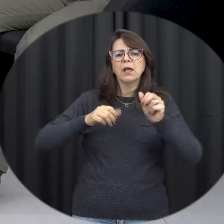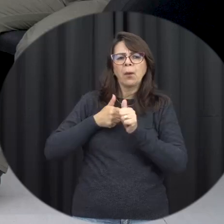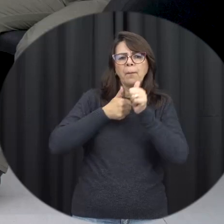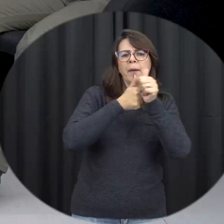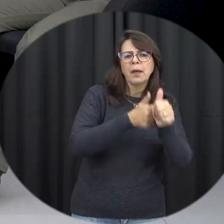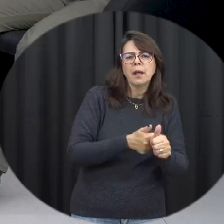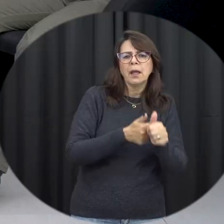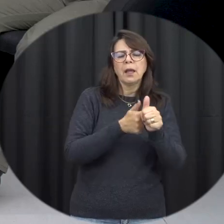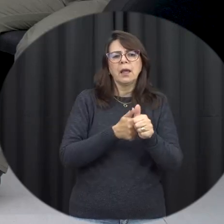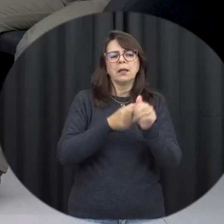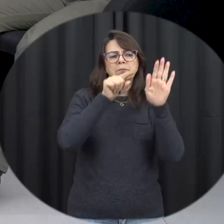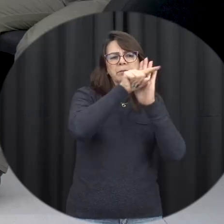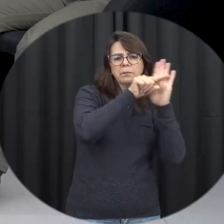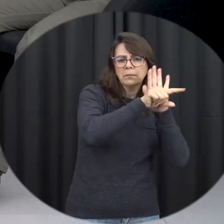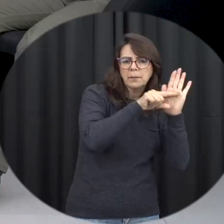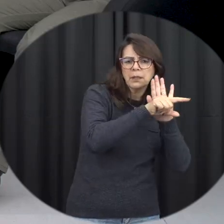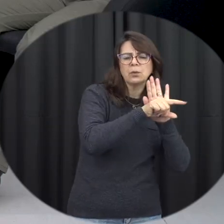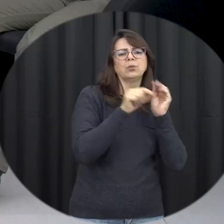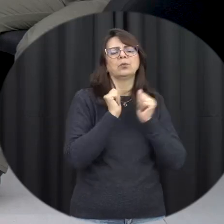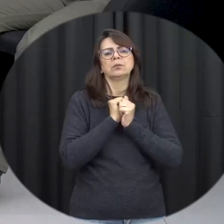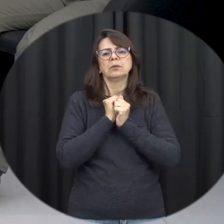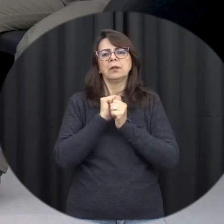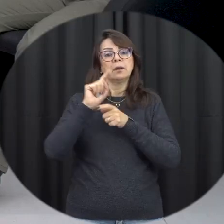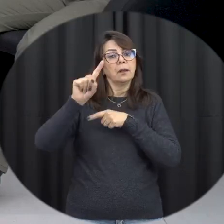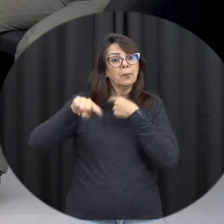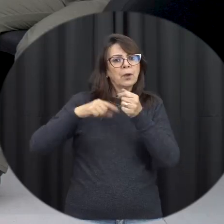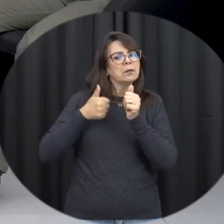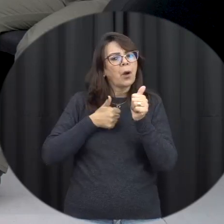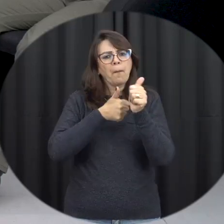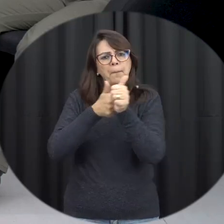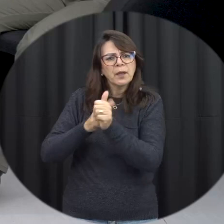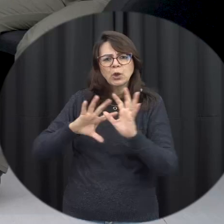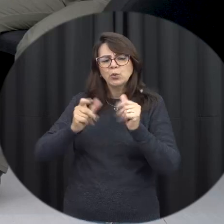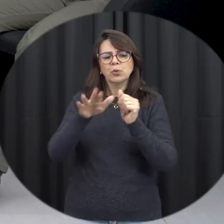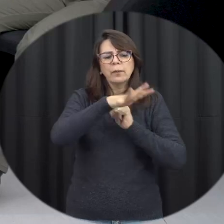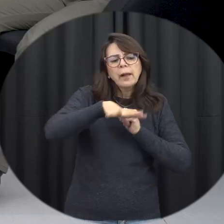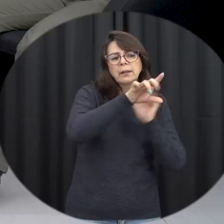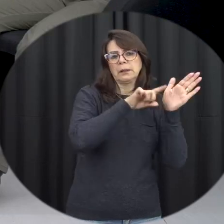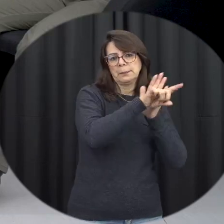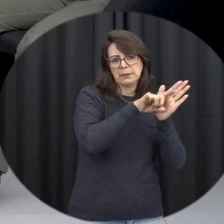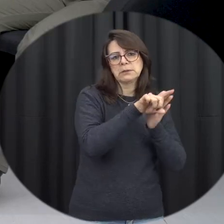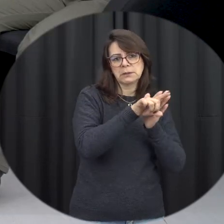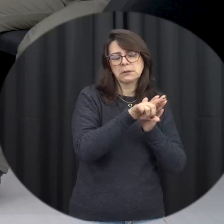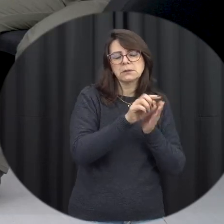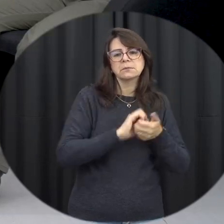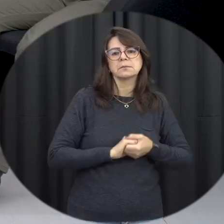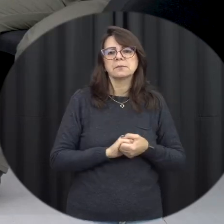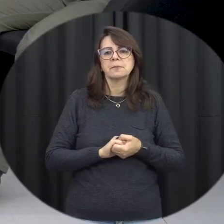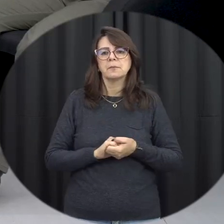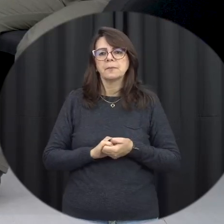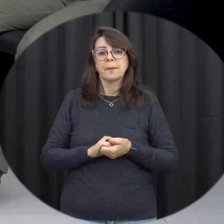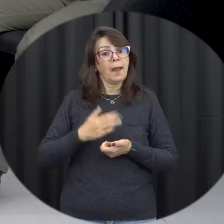trabalho de aplicação de questionário. E depois... Então, tudo relacionado à pesquisa em si.